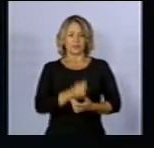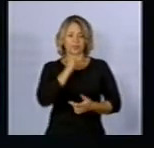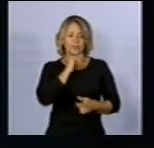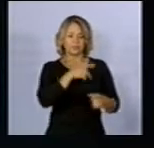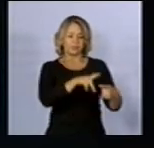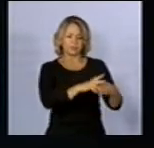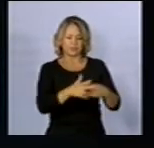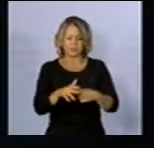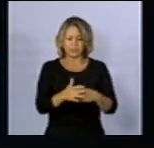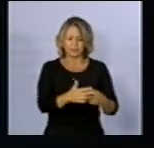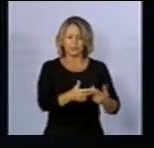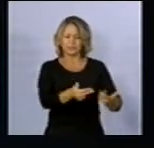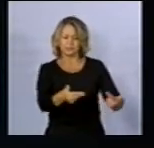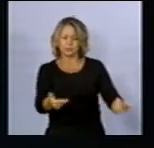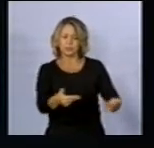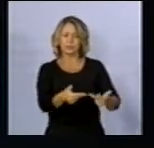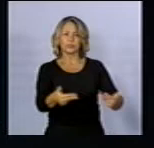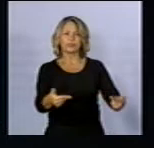equipamentos